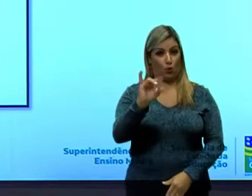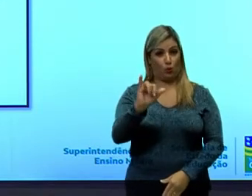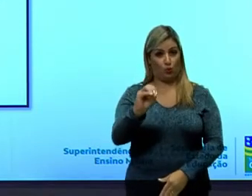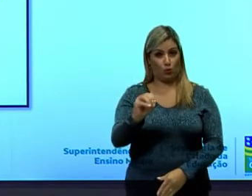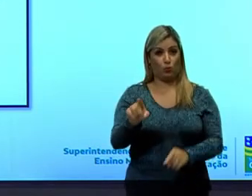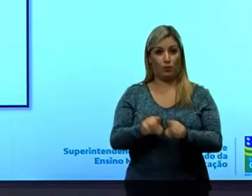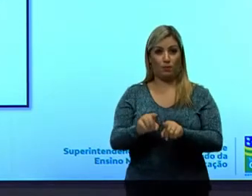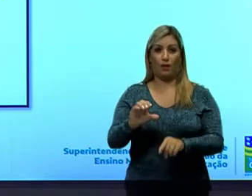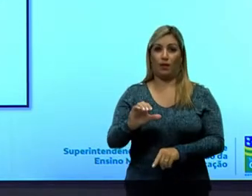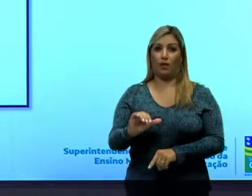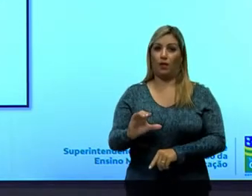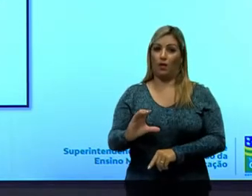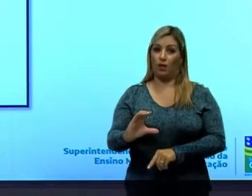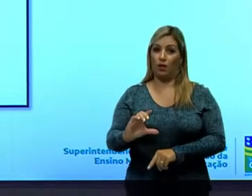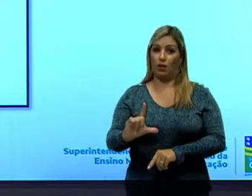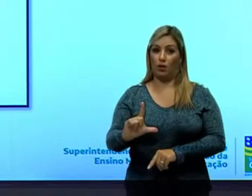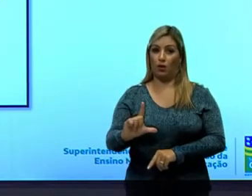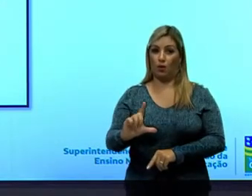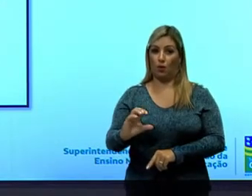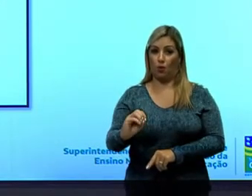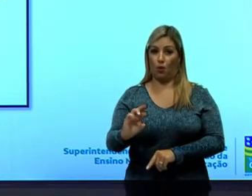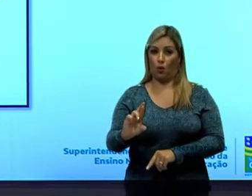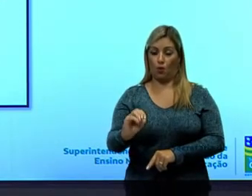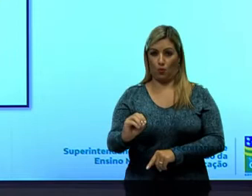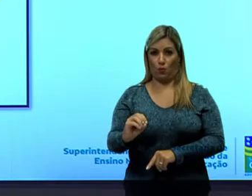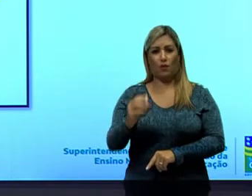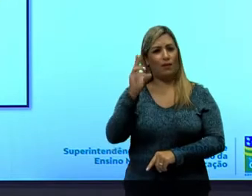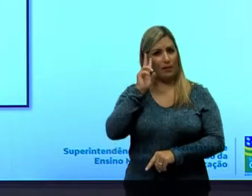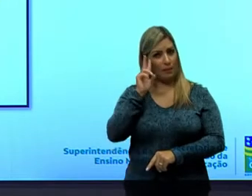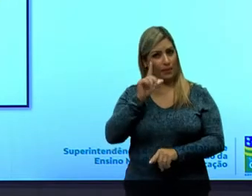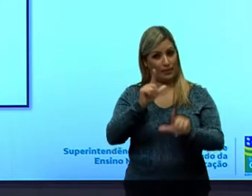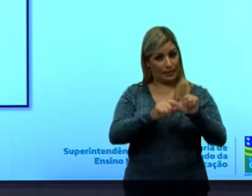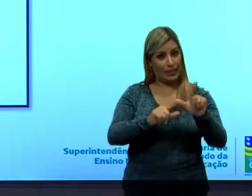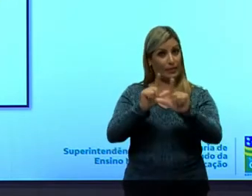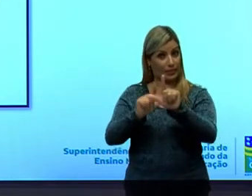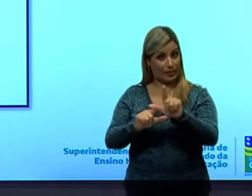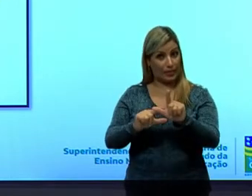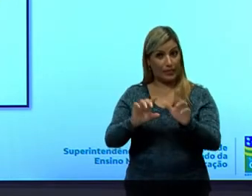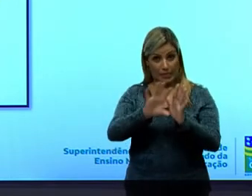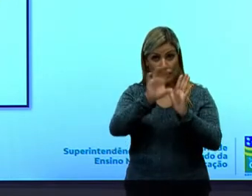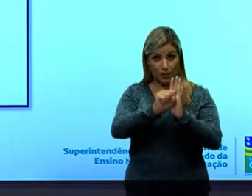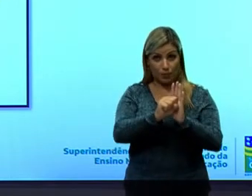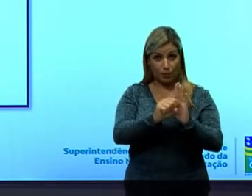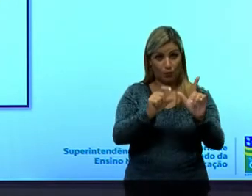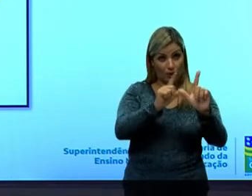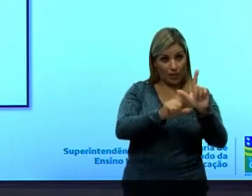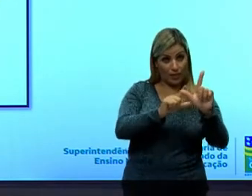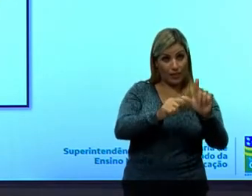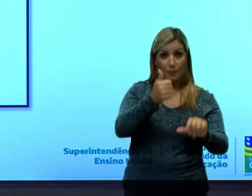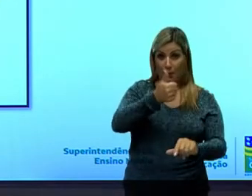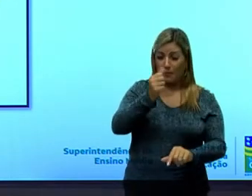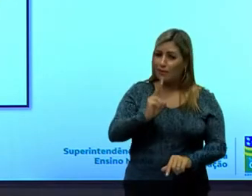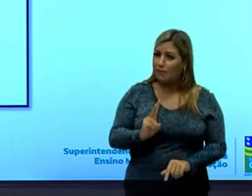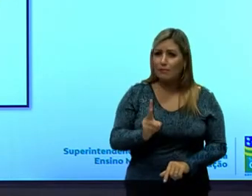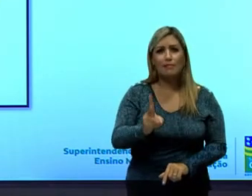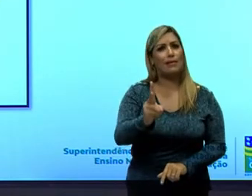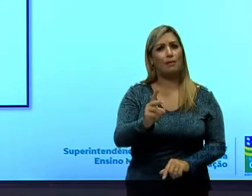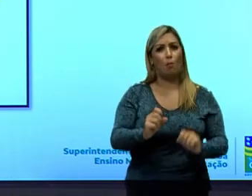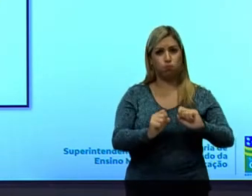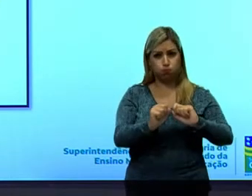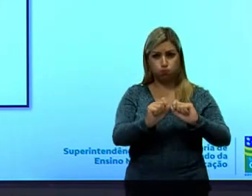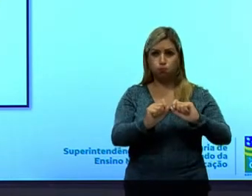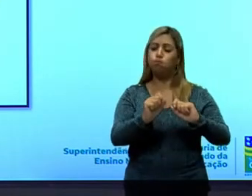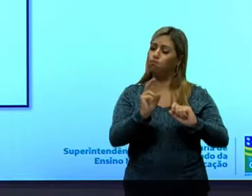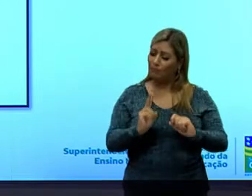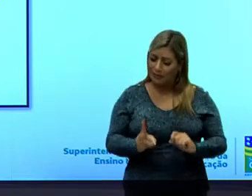lembrando que quando esse elemento tem duas letras o símbolo dele tem duas letras a primeira letra sempre